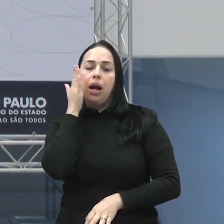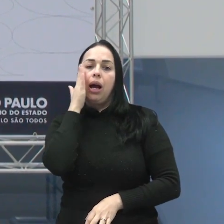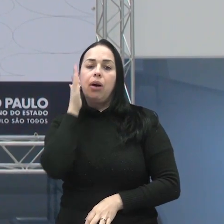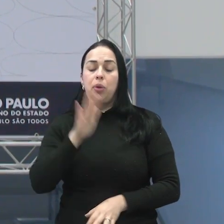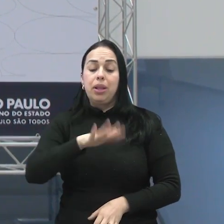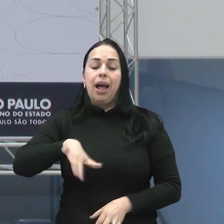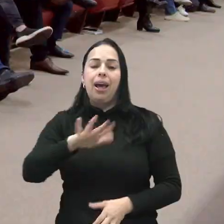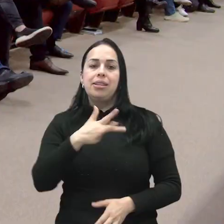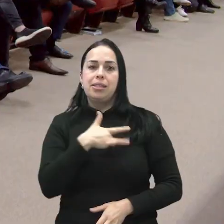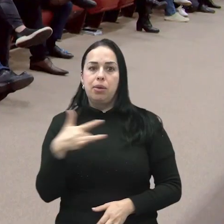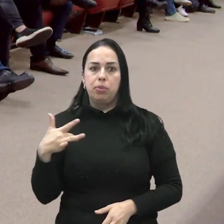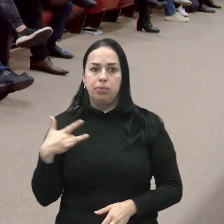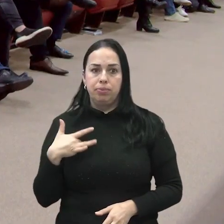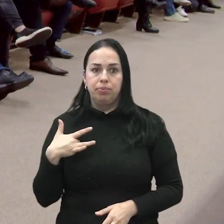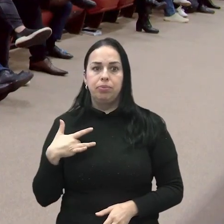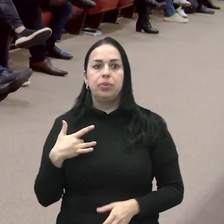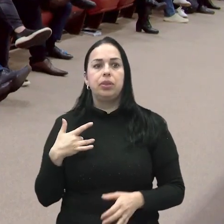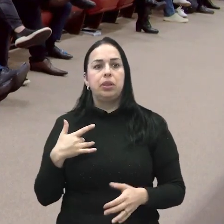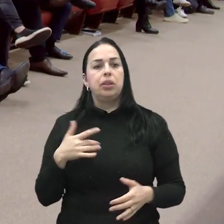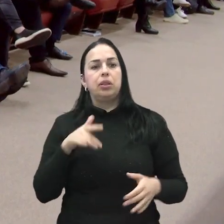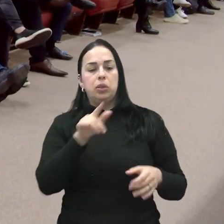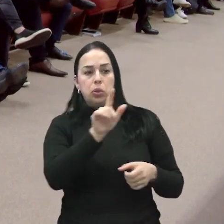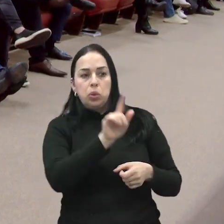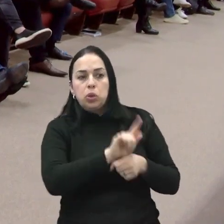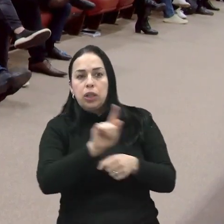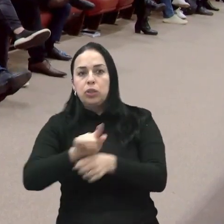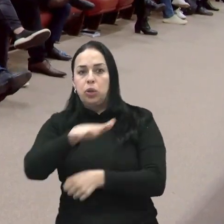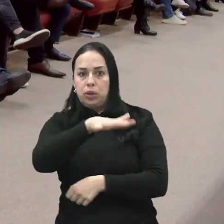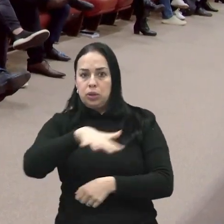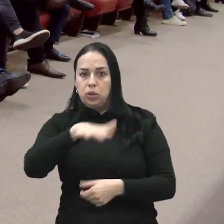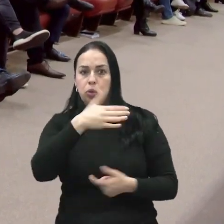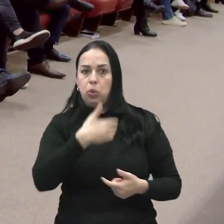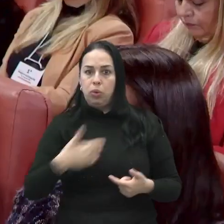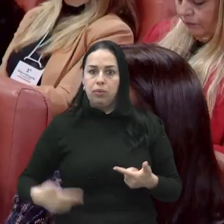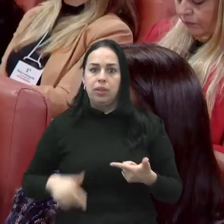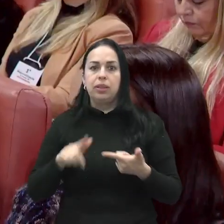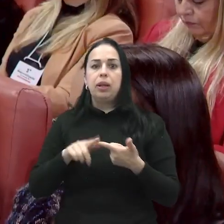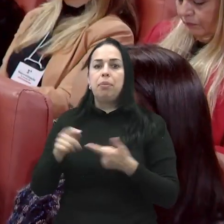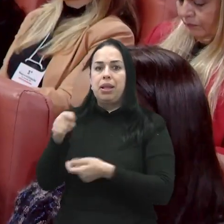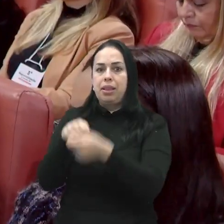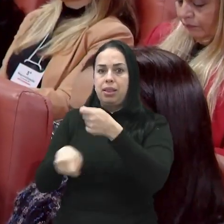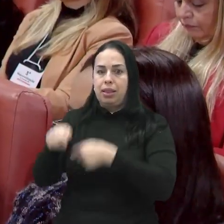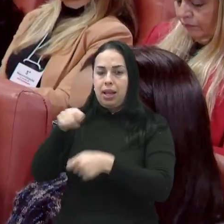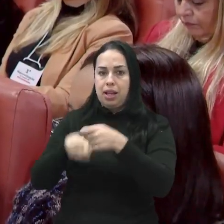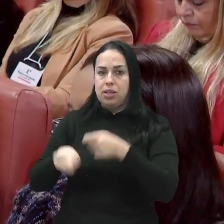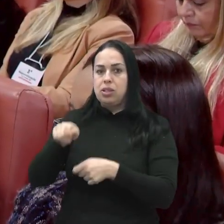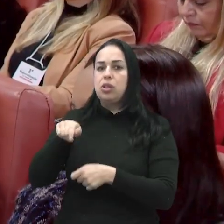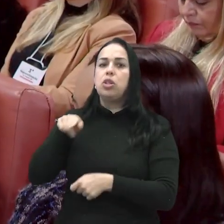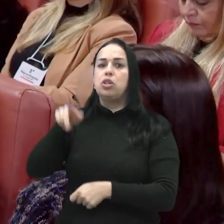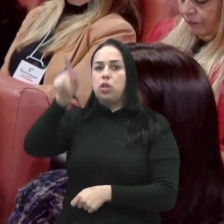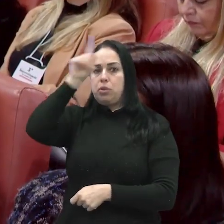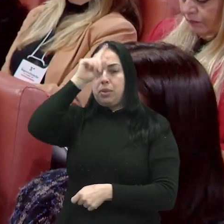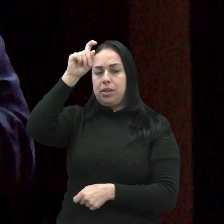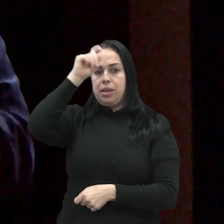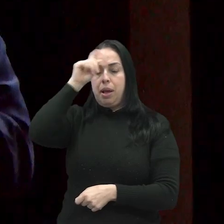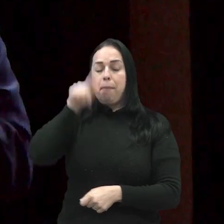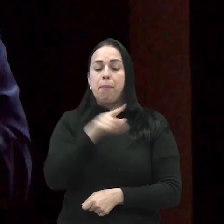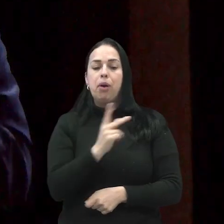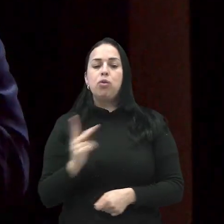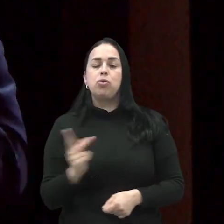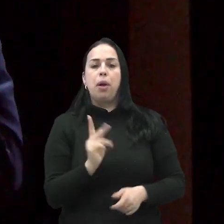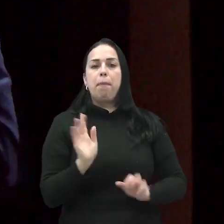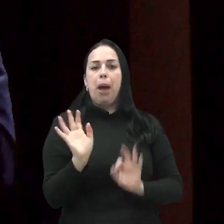da saúde. O encontro reuniu gestores públicos e administradores de hospitais